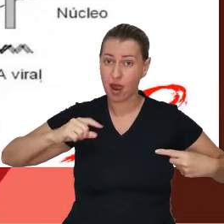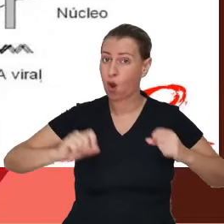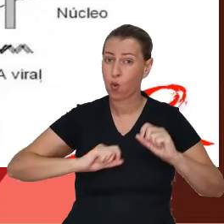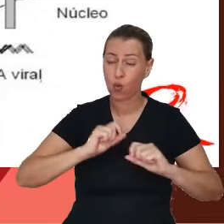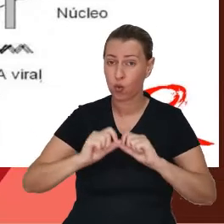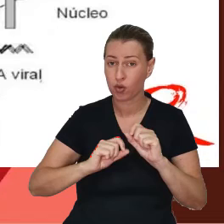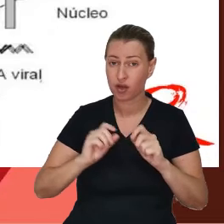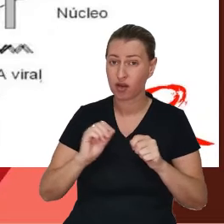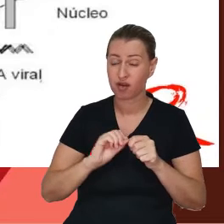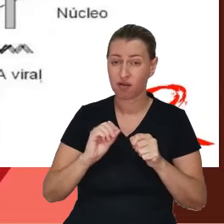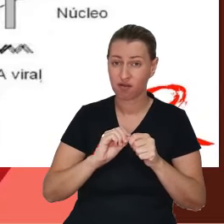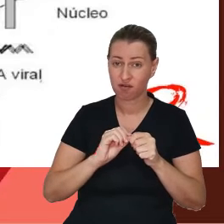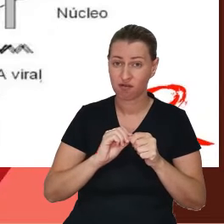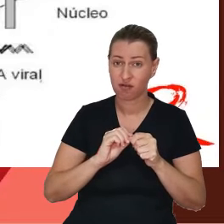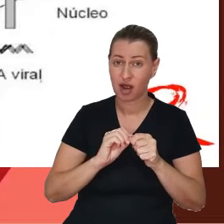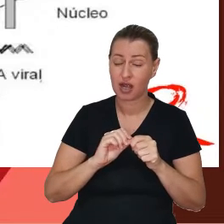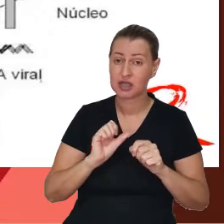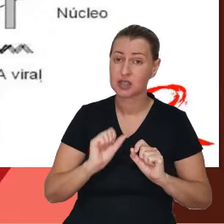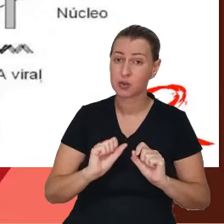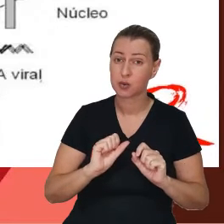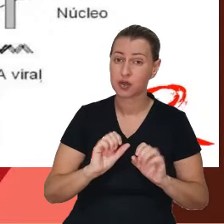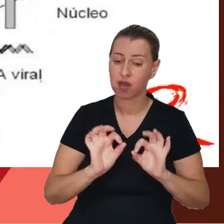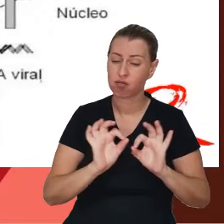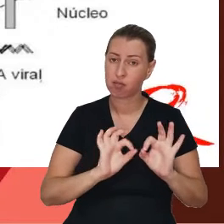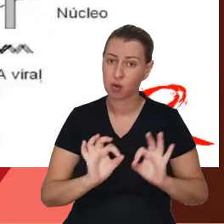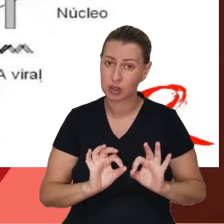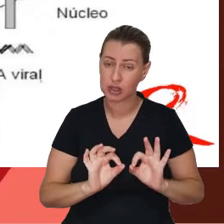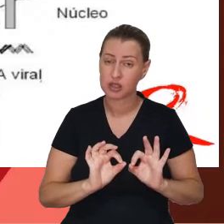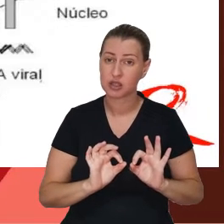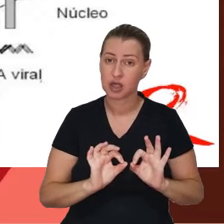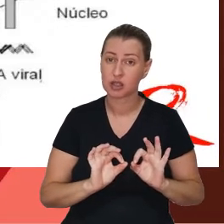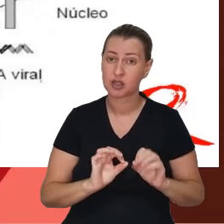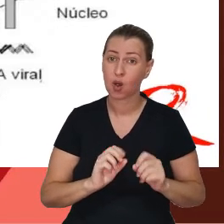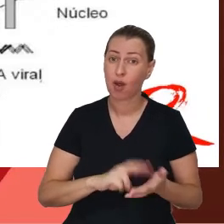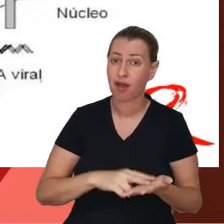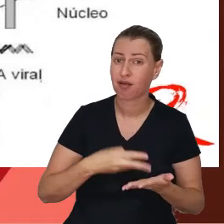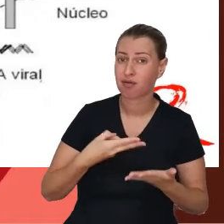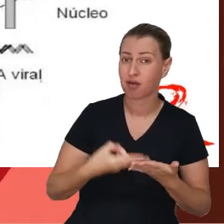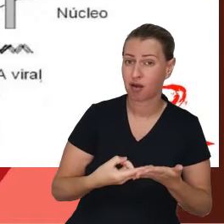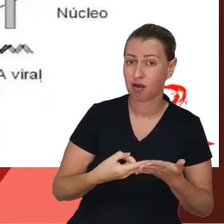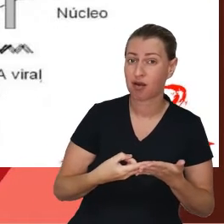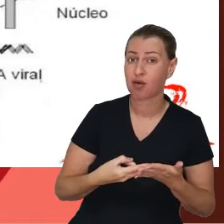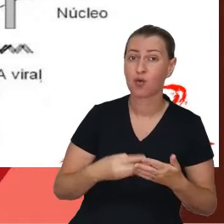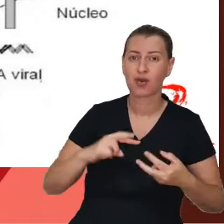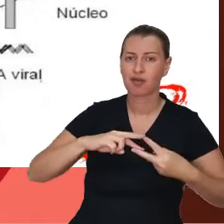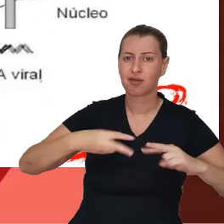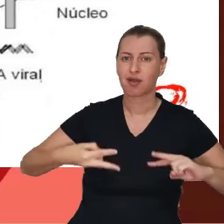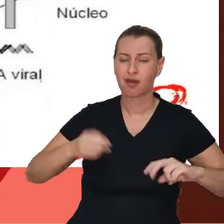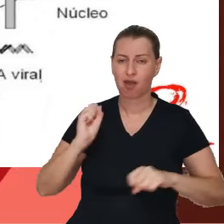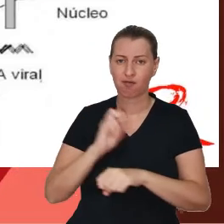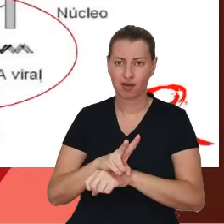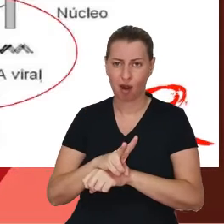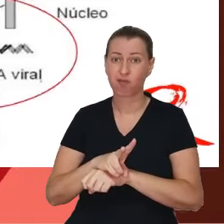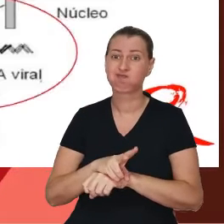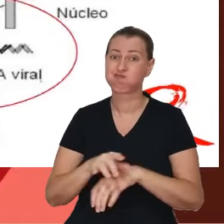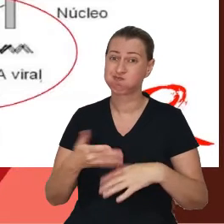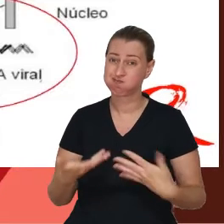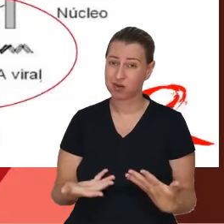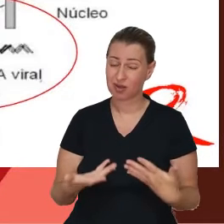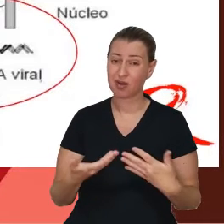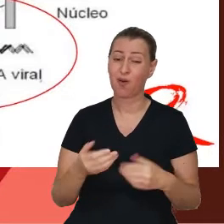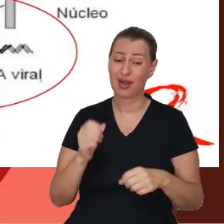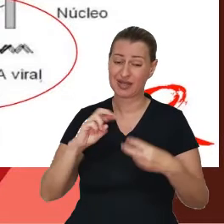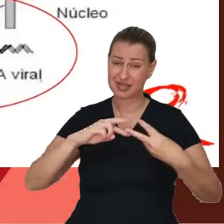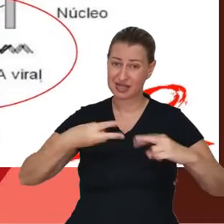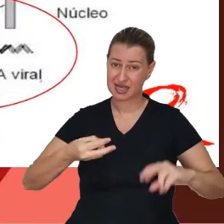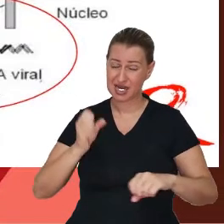através da transcriptase reversa, ela é convertida, traduzida, em um DNA viral. Esse DNA